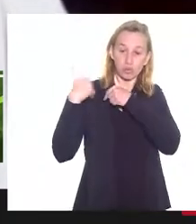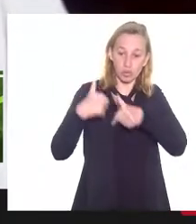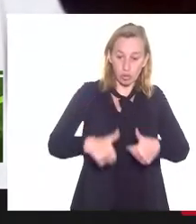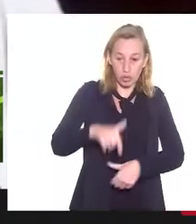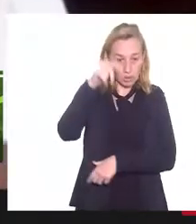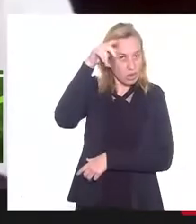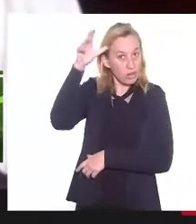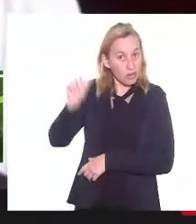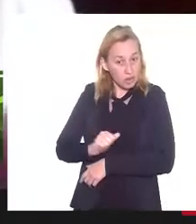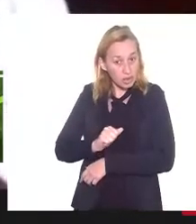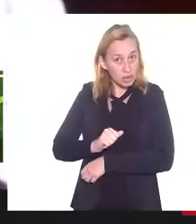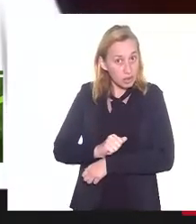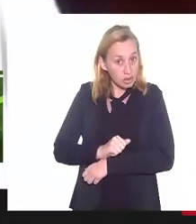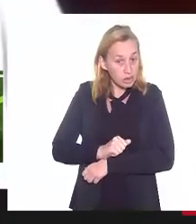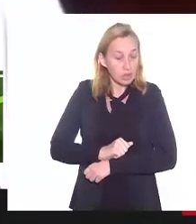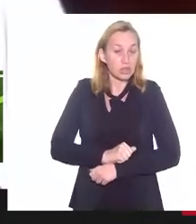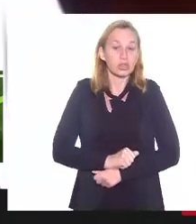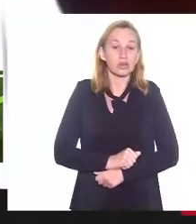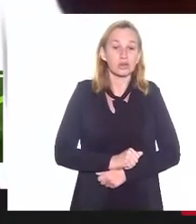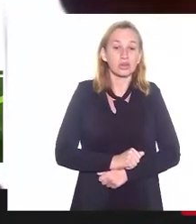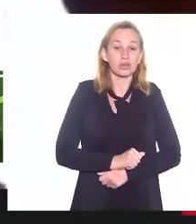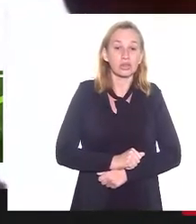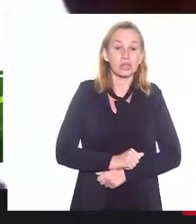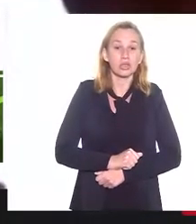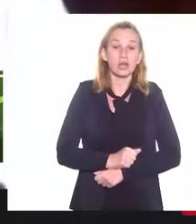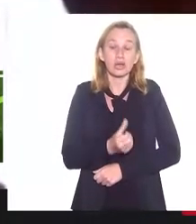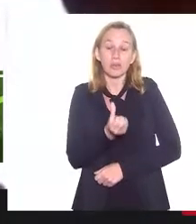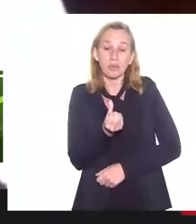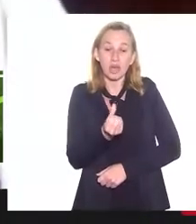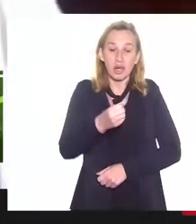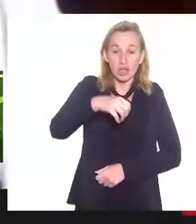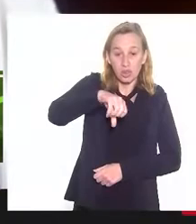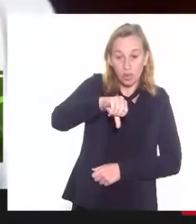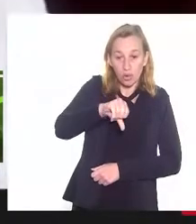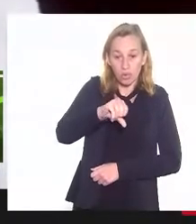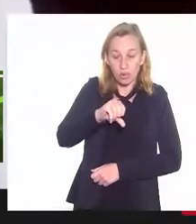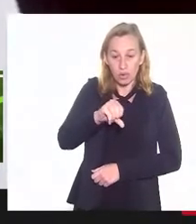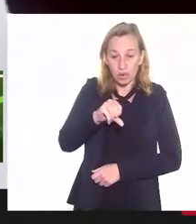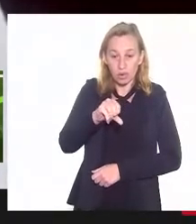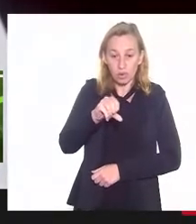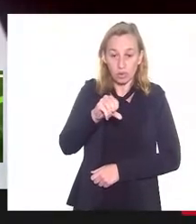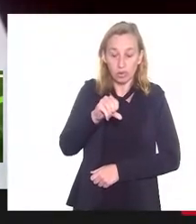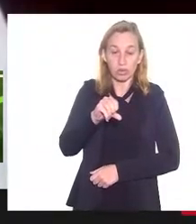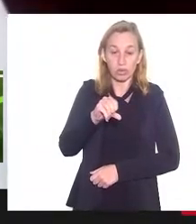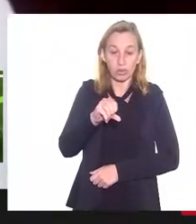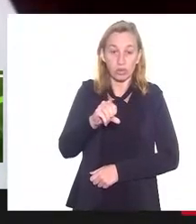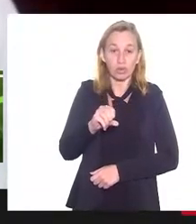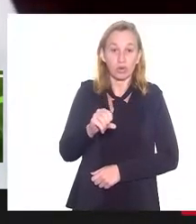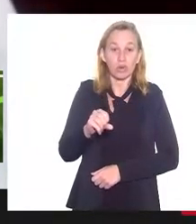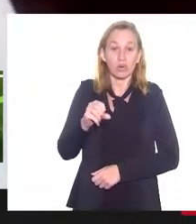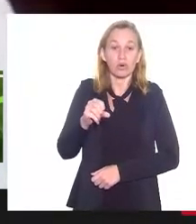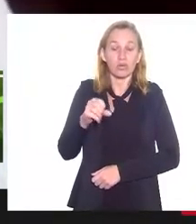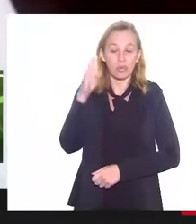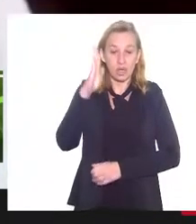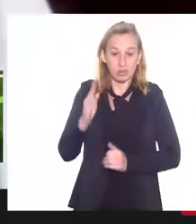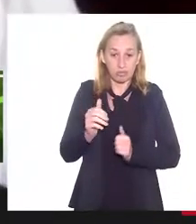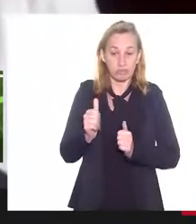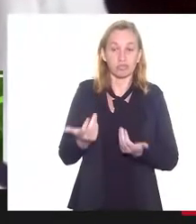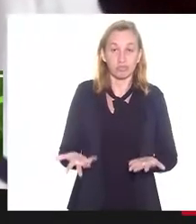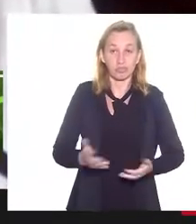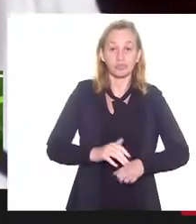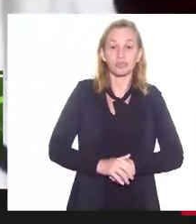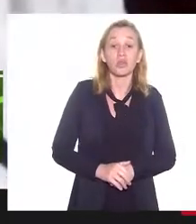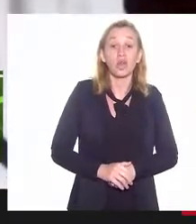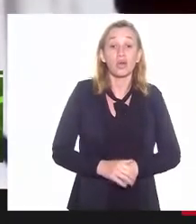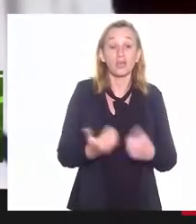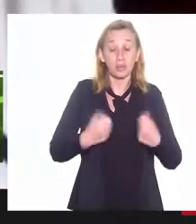matriz africana através da Convenção 69, qual o Brasil é signatário. É preciso que o